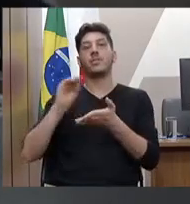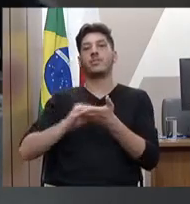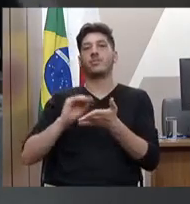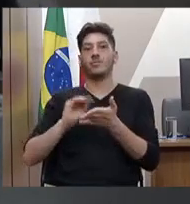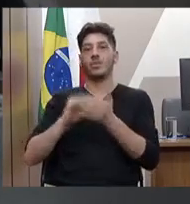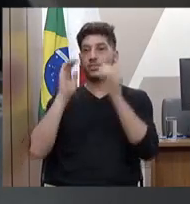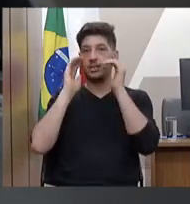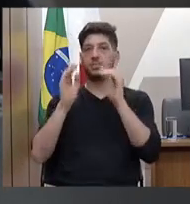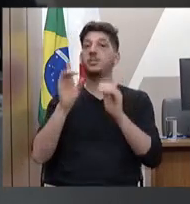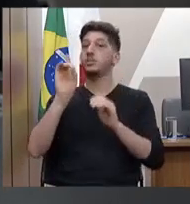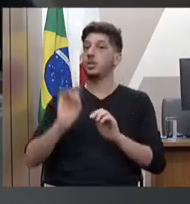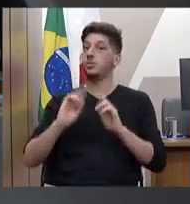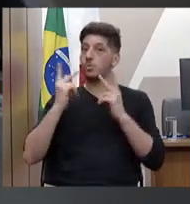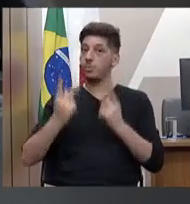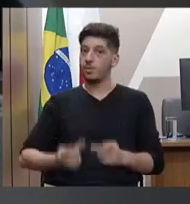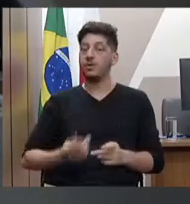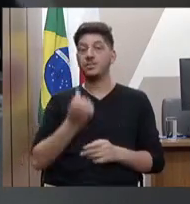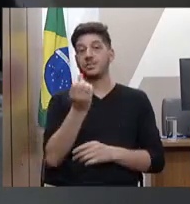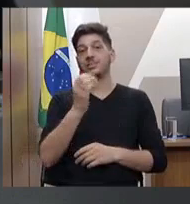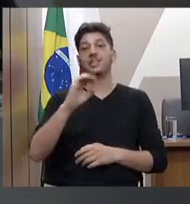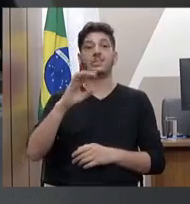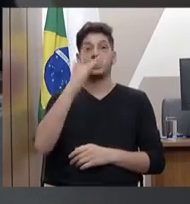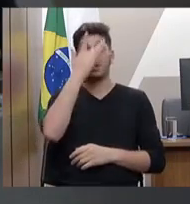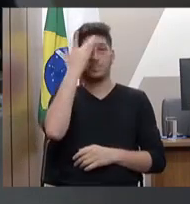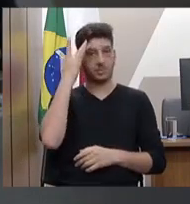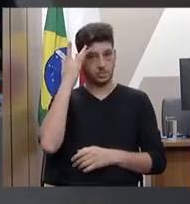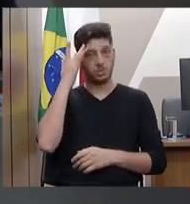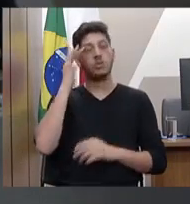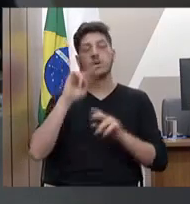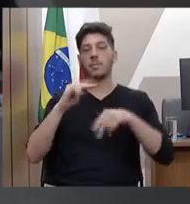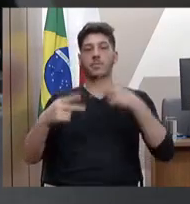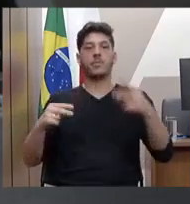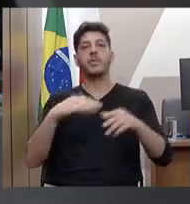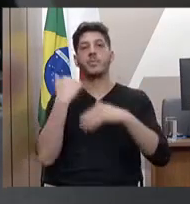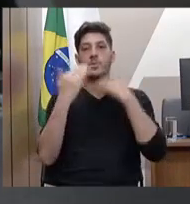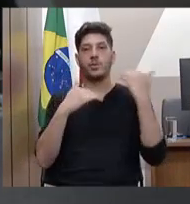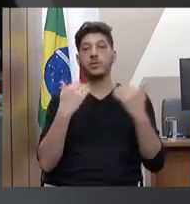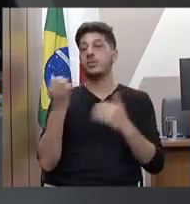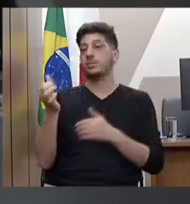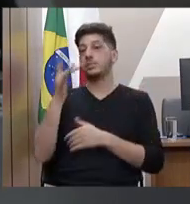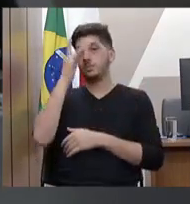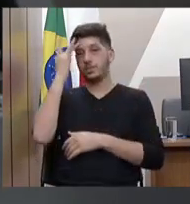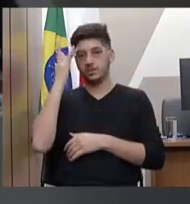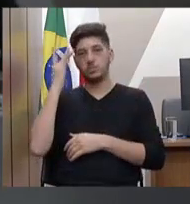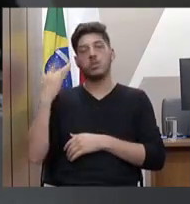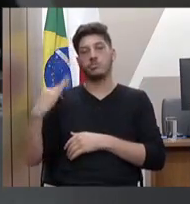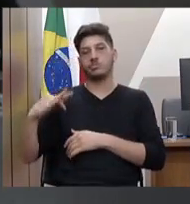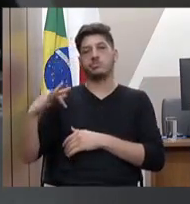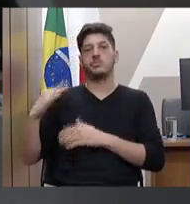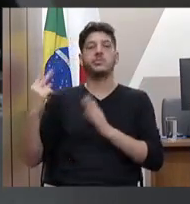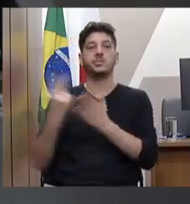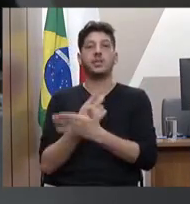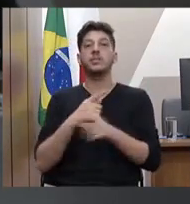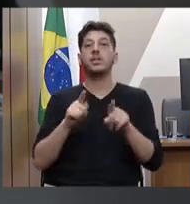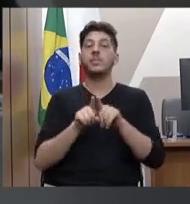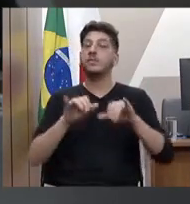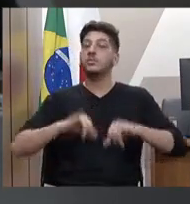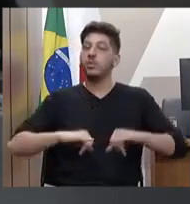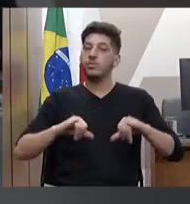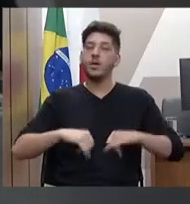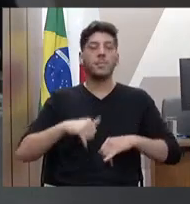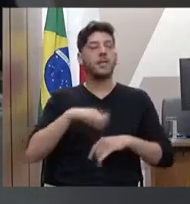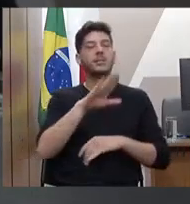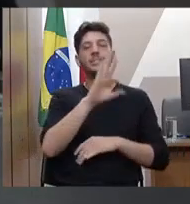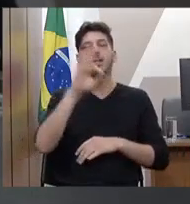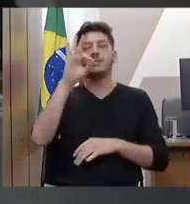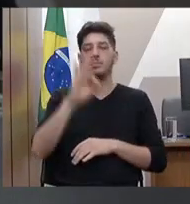direitos humanos de 60 pessoas falecidas e seis pessoas feridas além do sofrimento causado a 100 familiares dessas